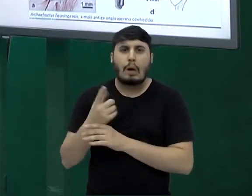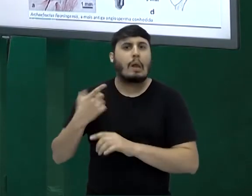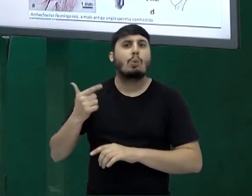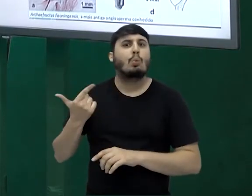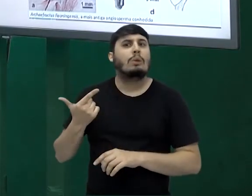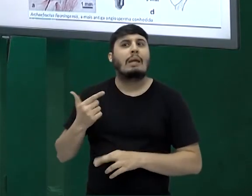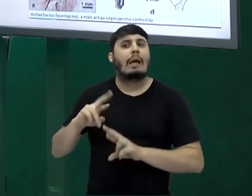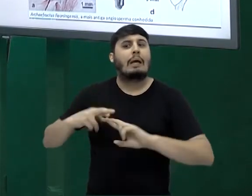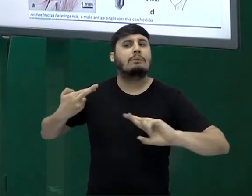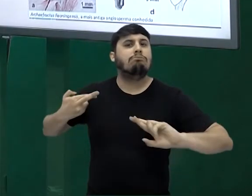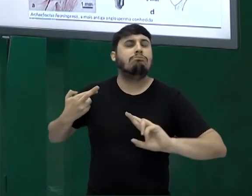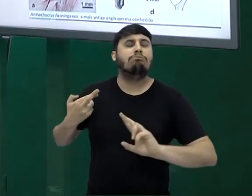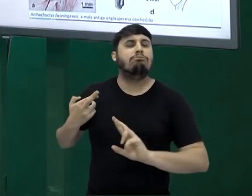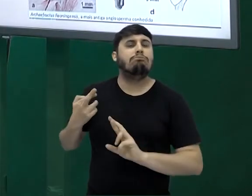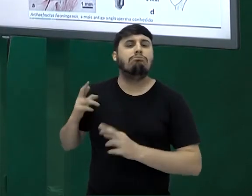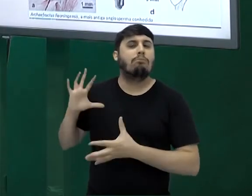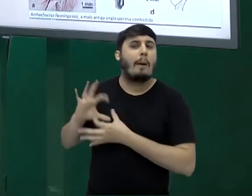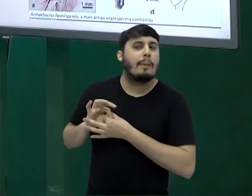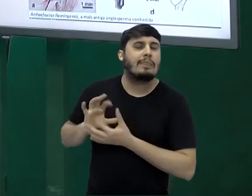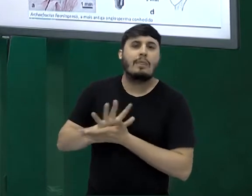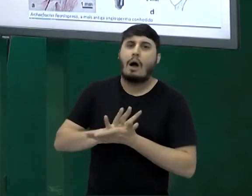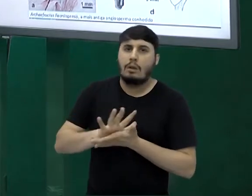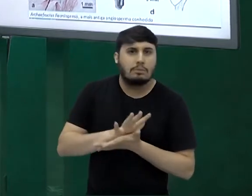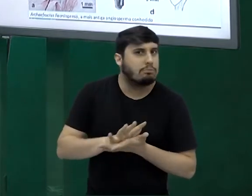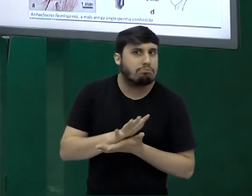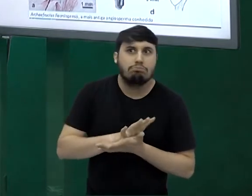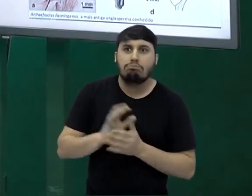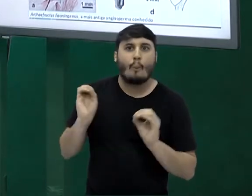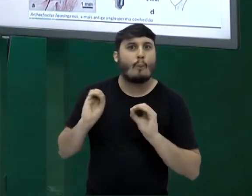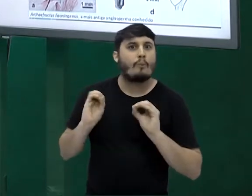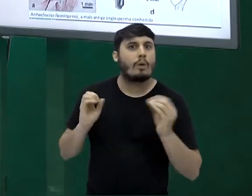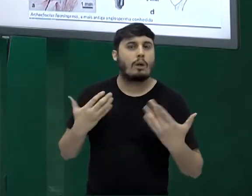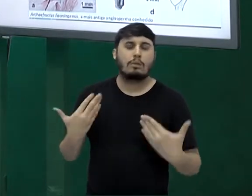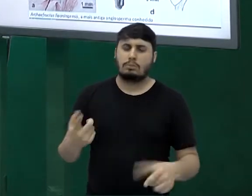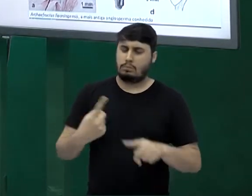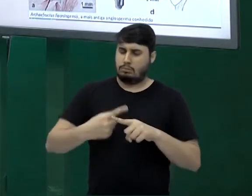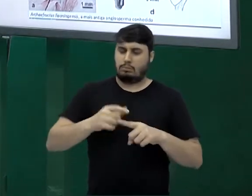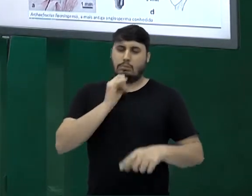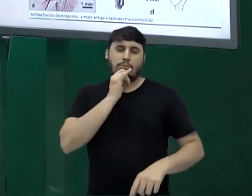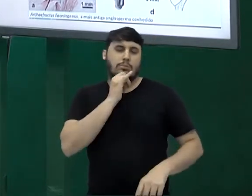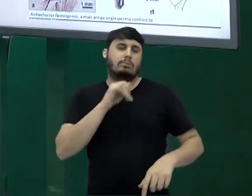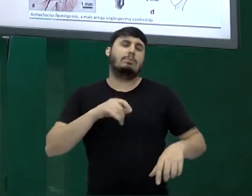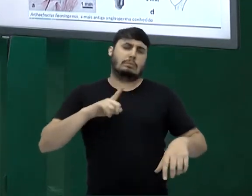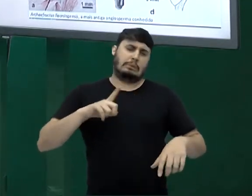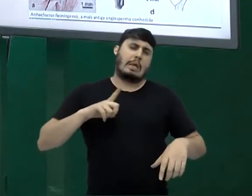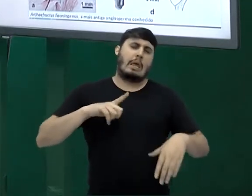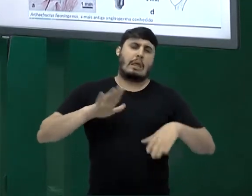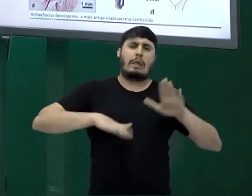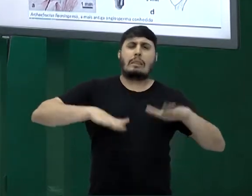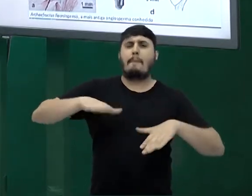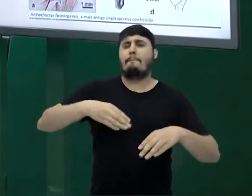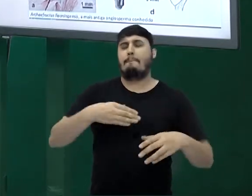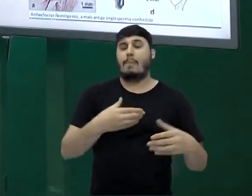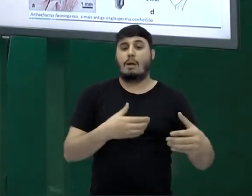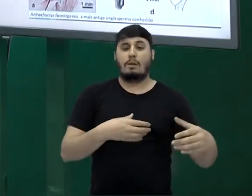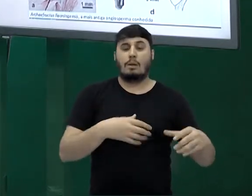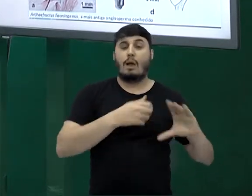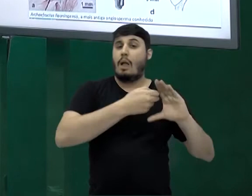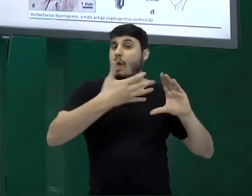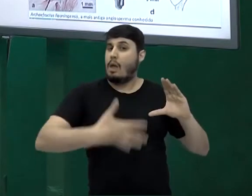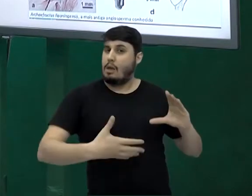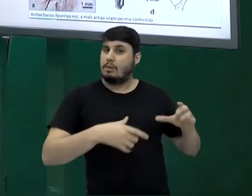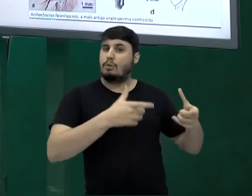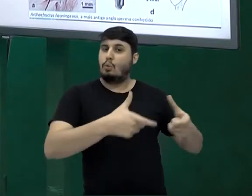nada, sabe? Porque assim, você tinha as gimnospermas lá, de boa, né? Pô, o ambiente aqui é meu,